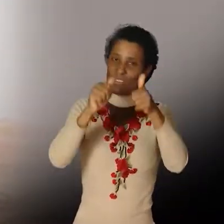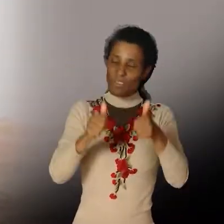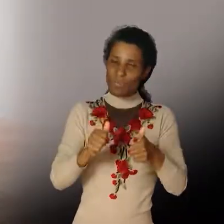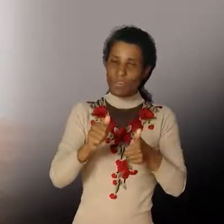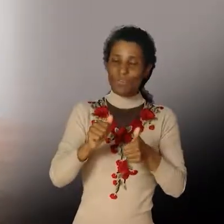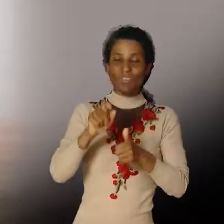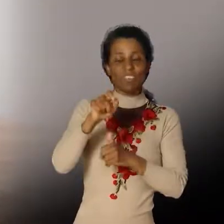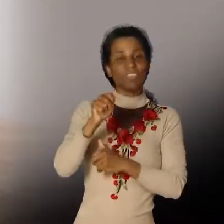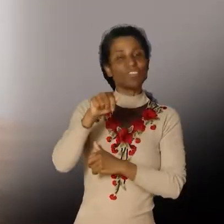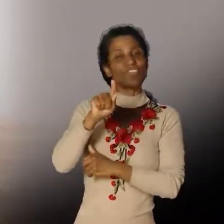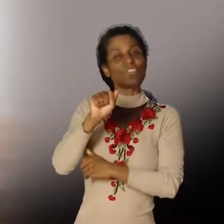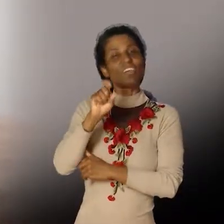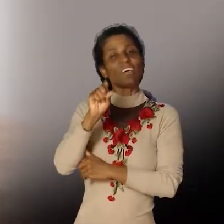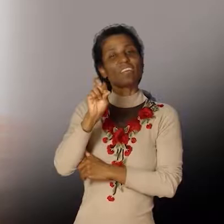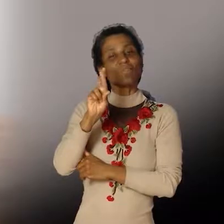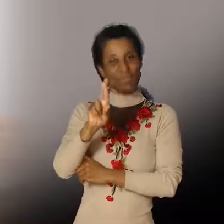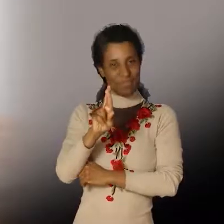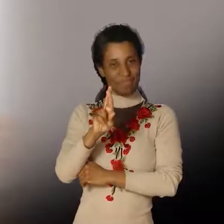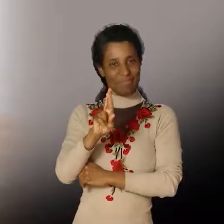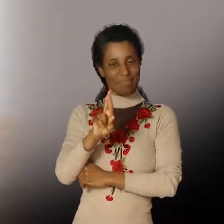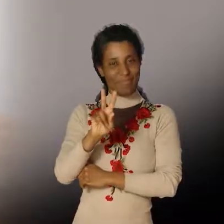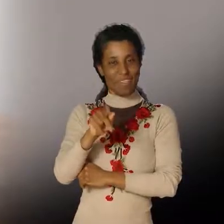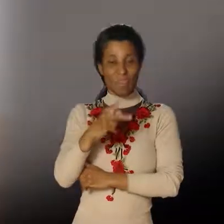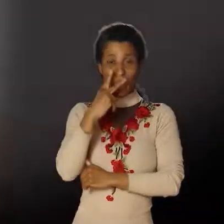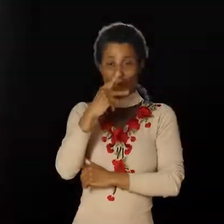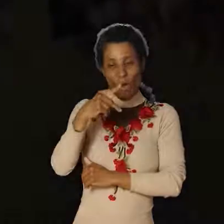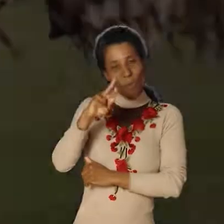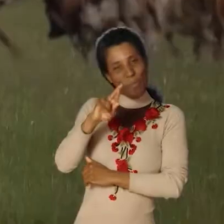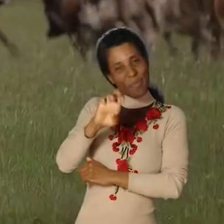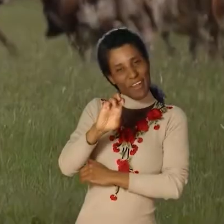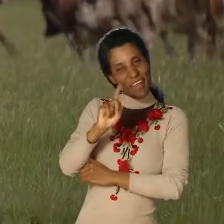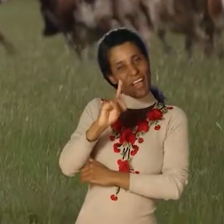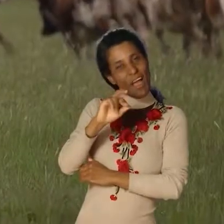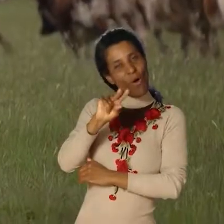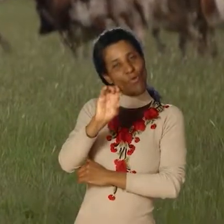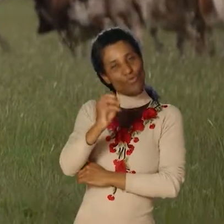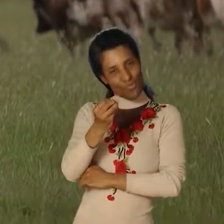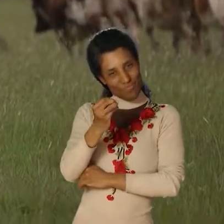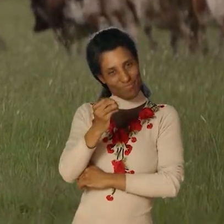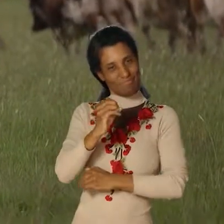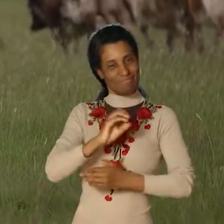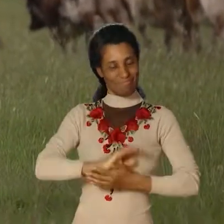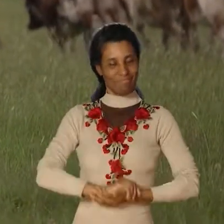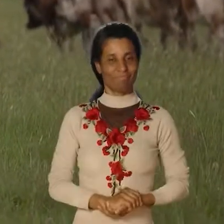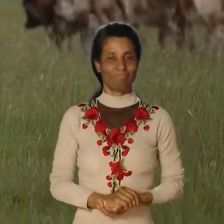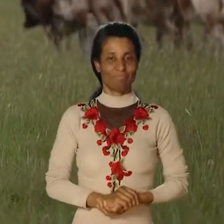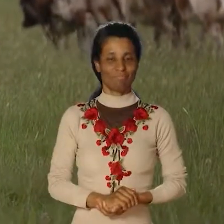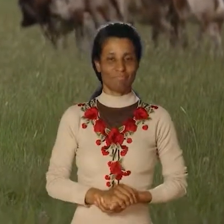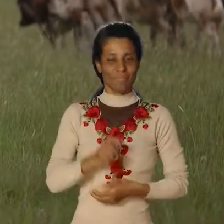do xangador, reconhecido pelos historiadores como um pré-gaúcho.